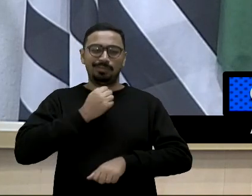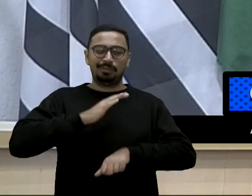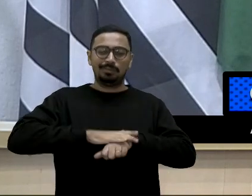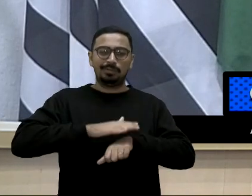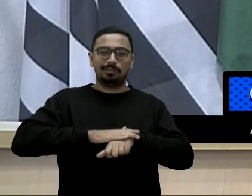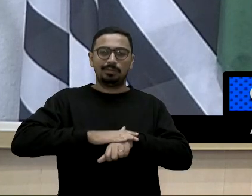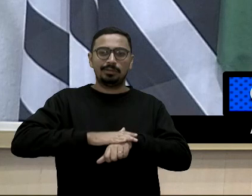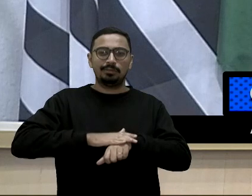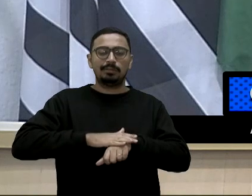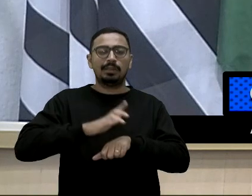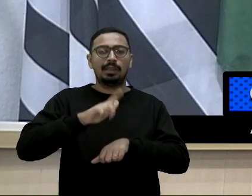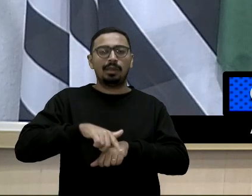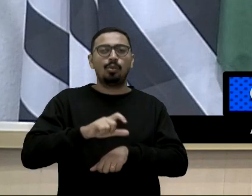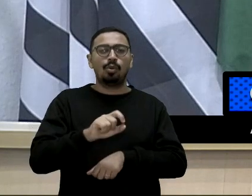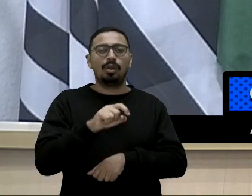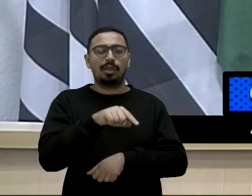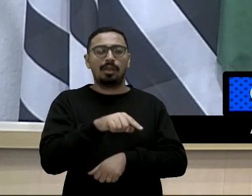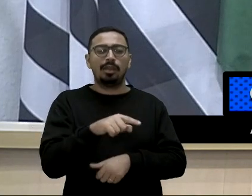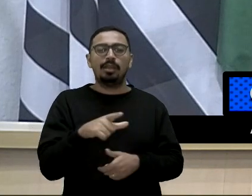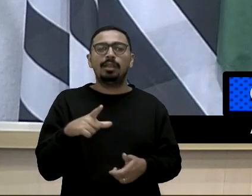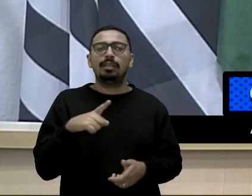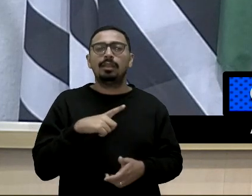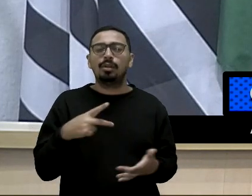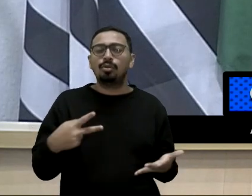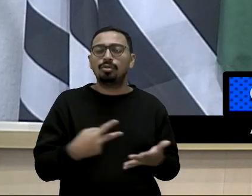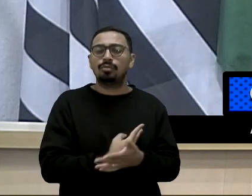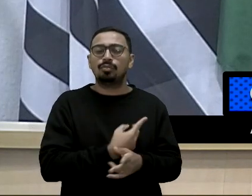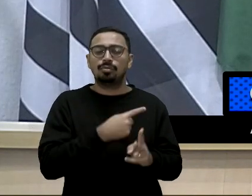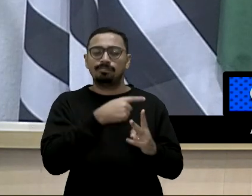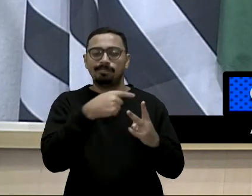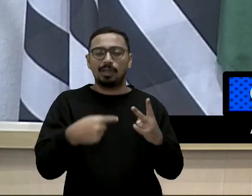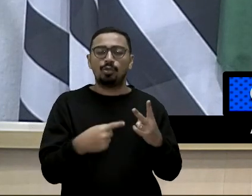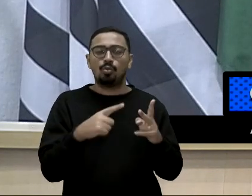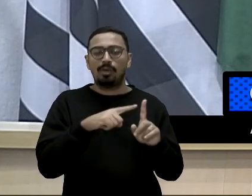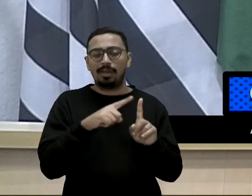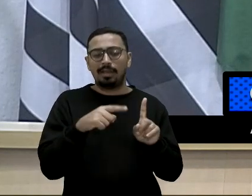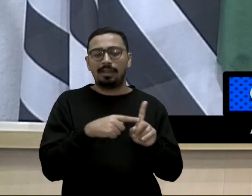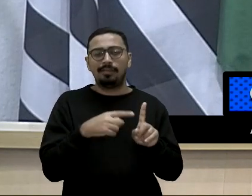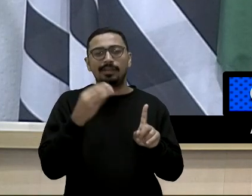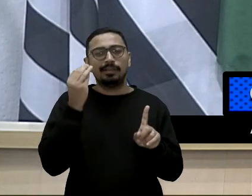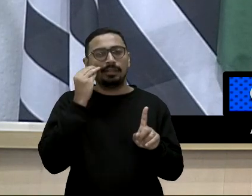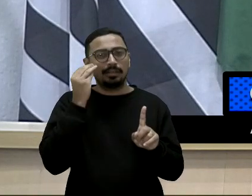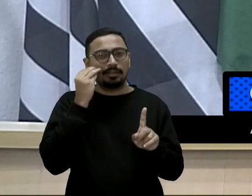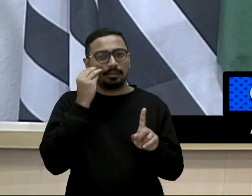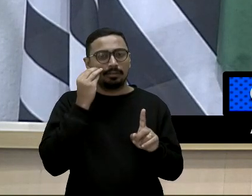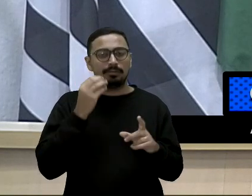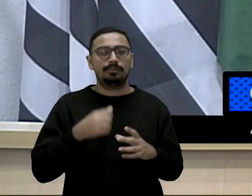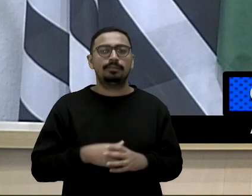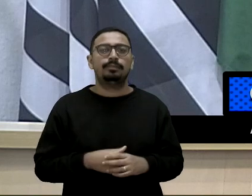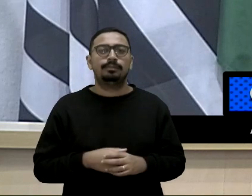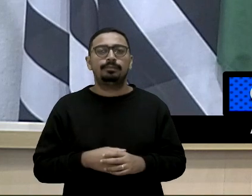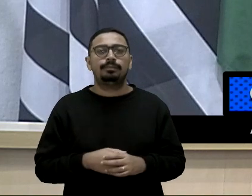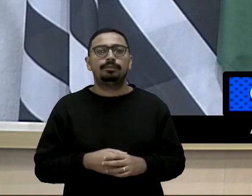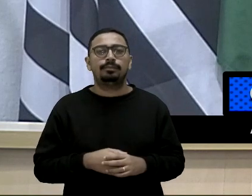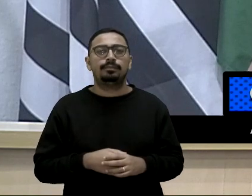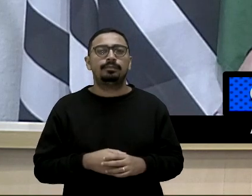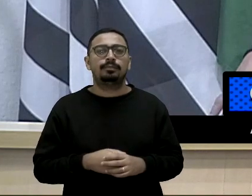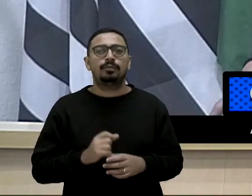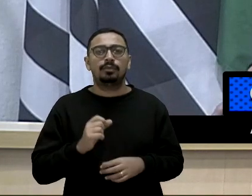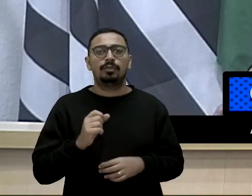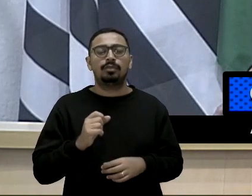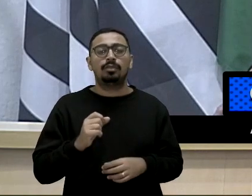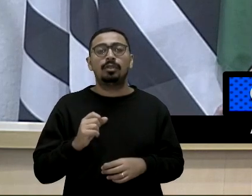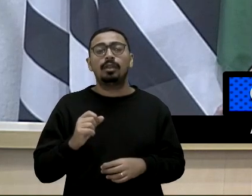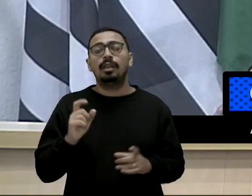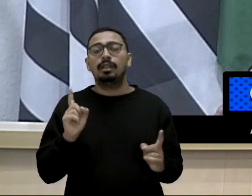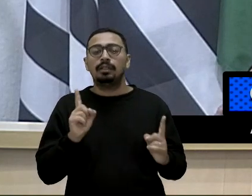chocou muito, né? Essa questão dessas duas gestantes tentantes. A atenção básica vai junto do